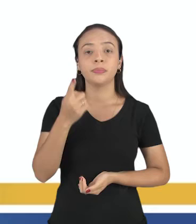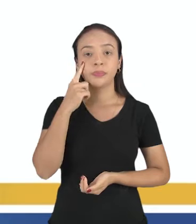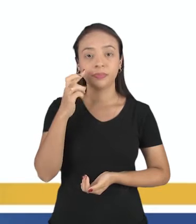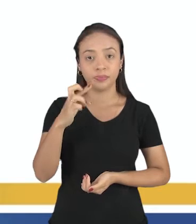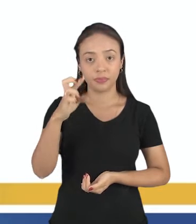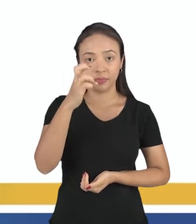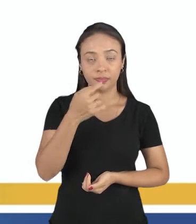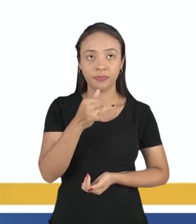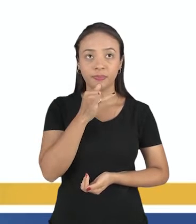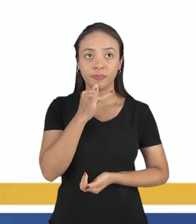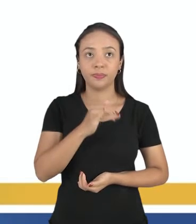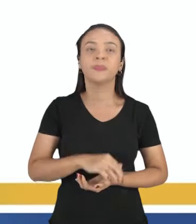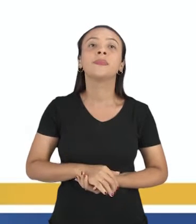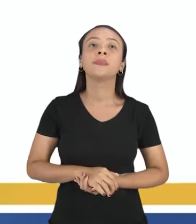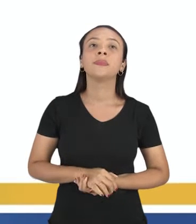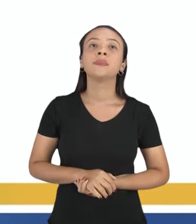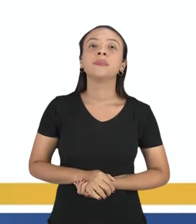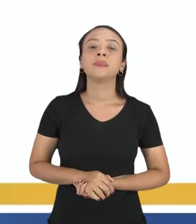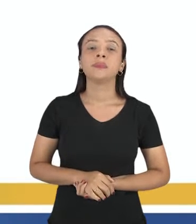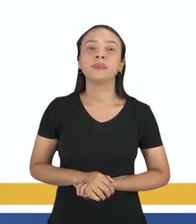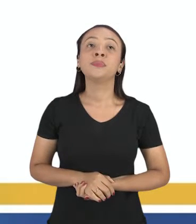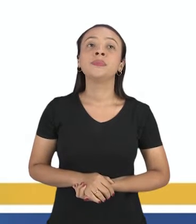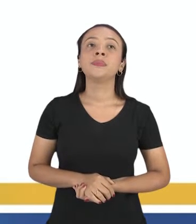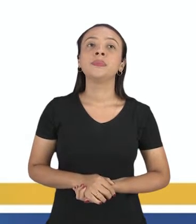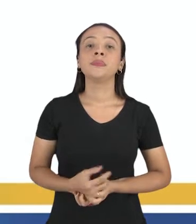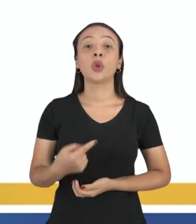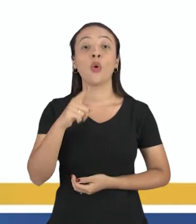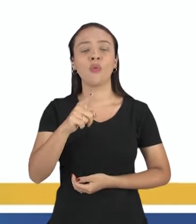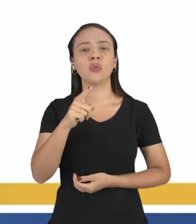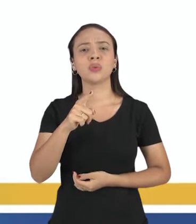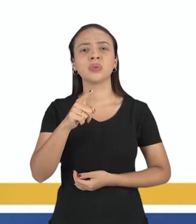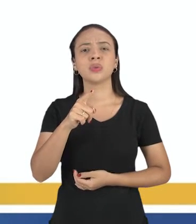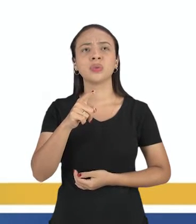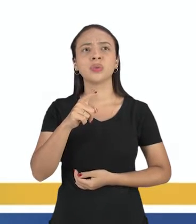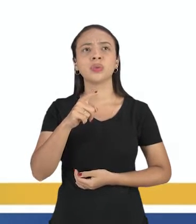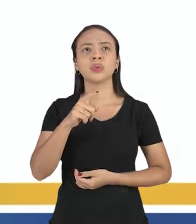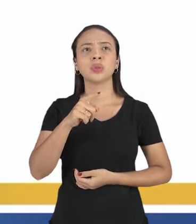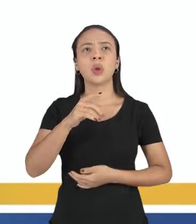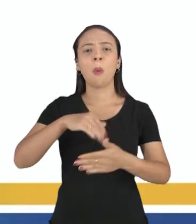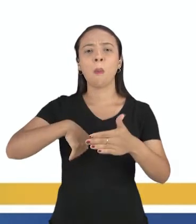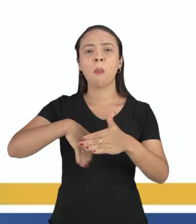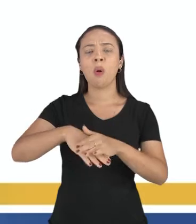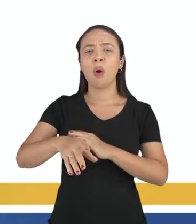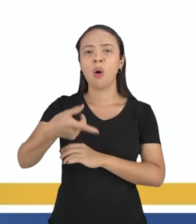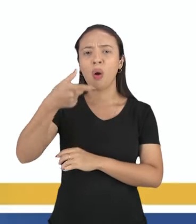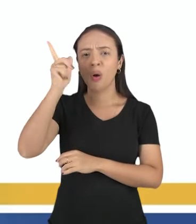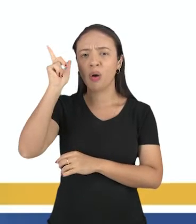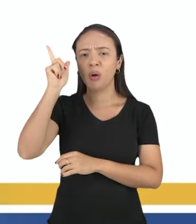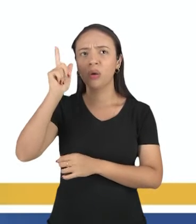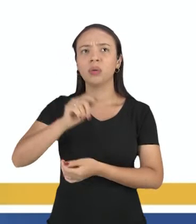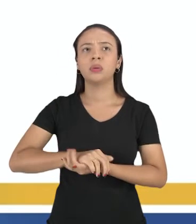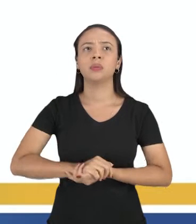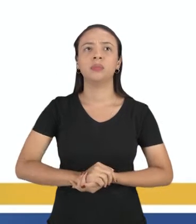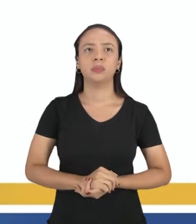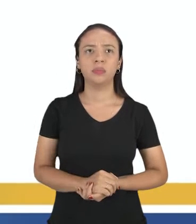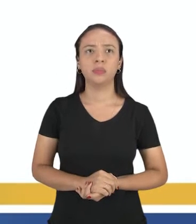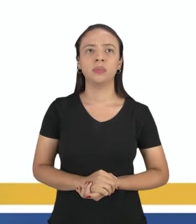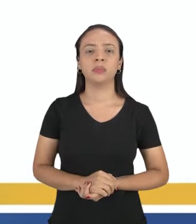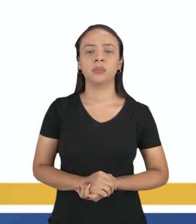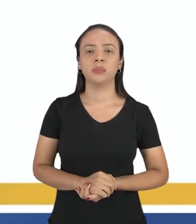Observem o exemplo. Did you play soccer yesterday? Você jogou bola ontem?